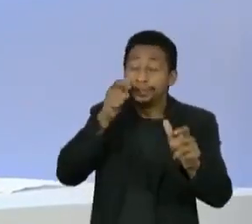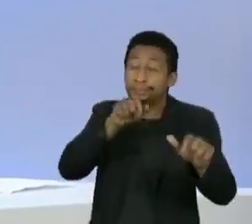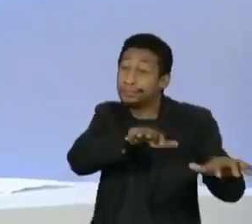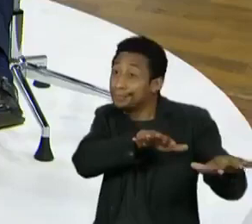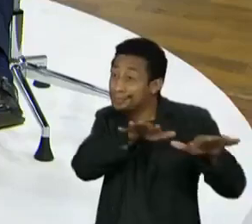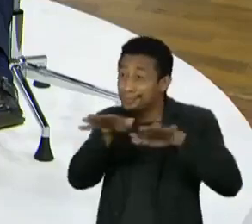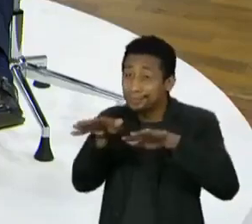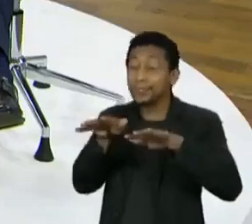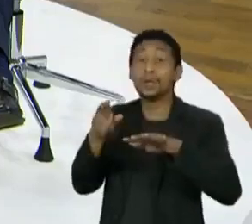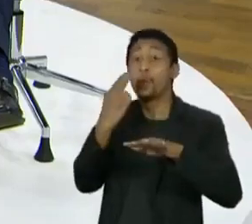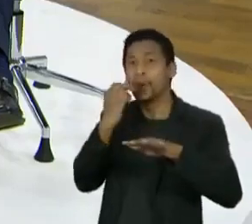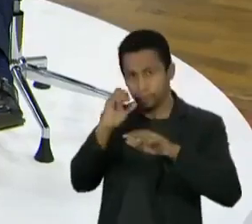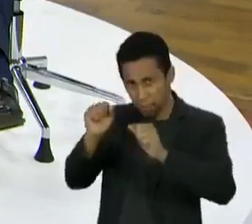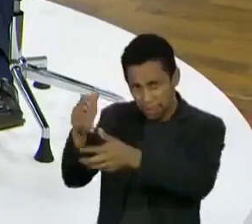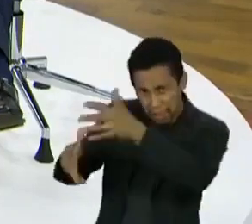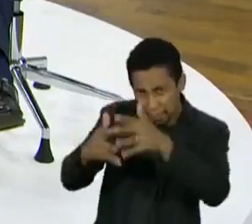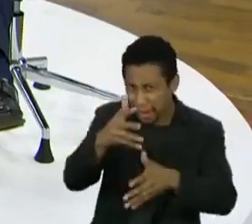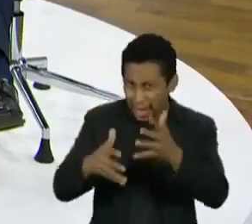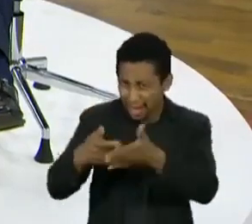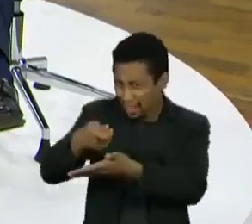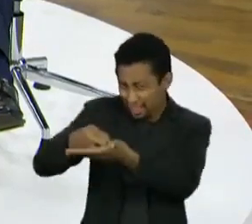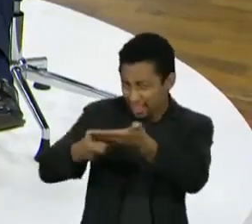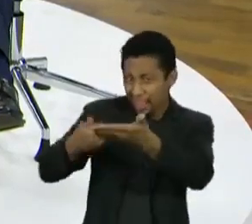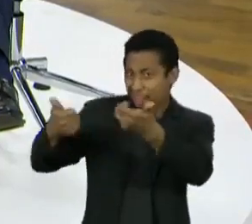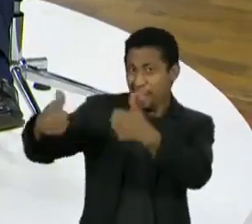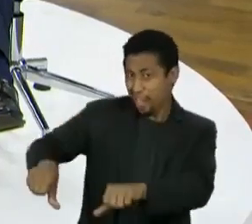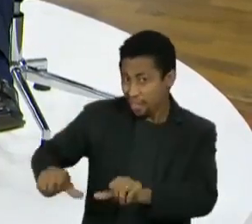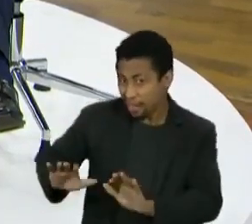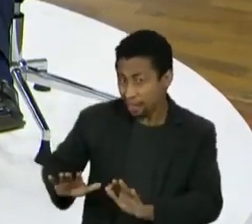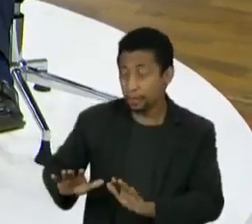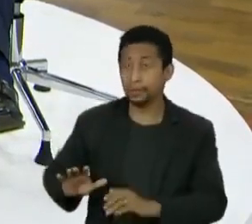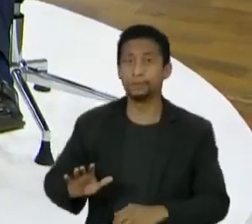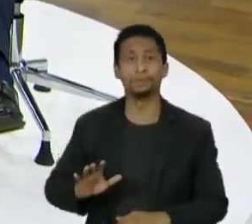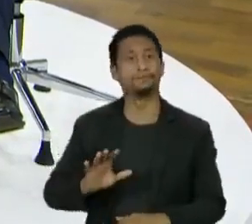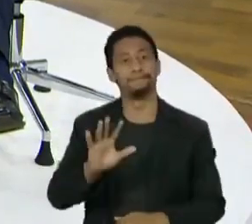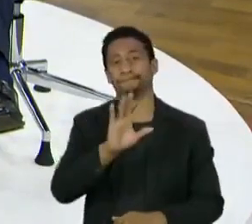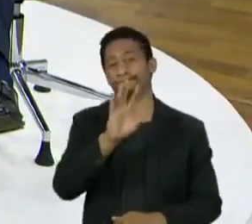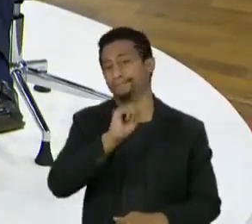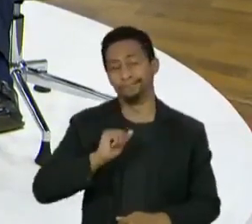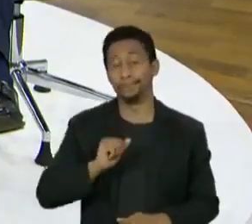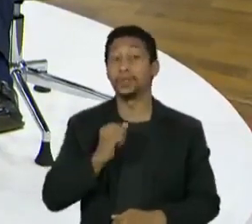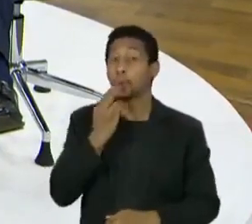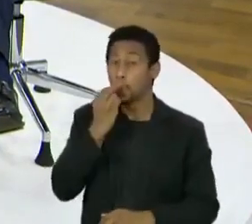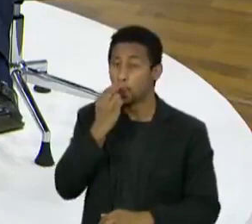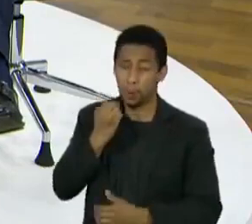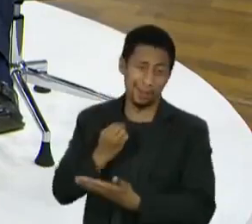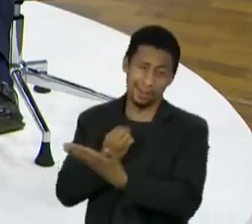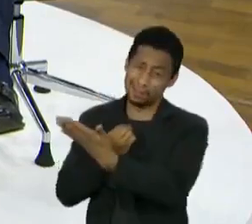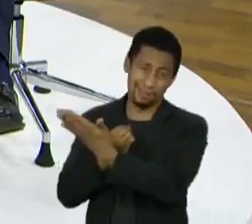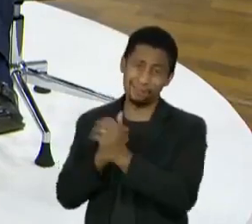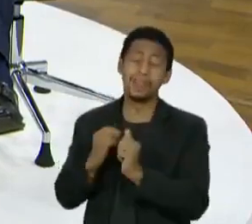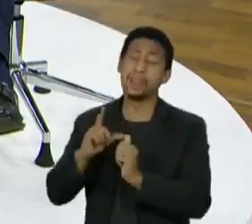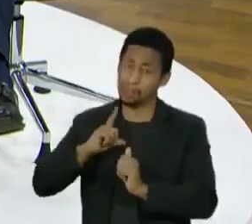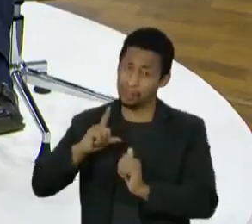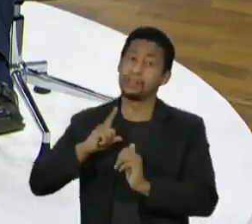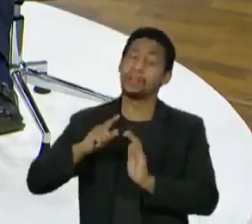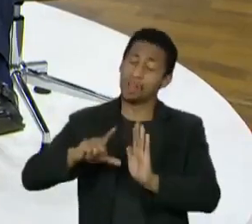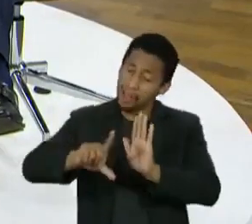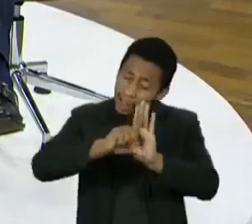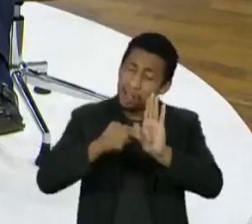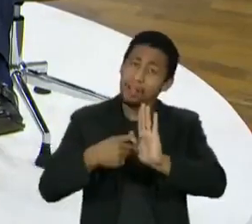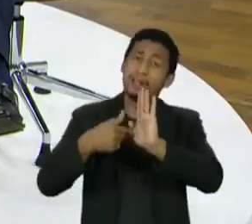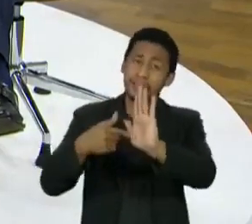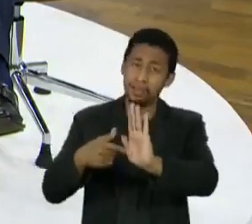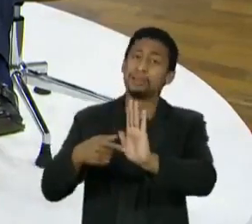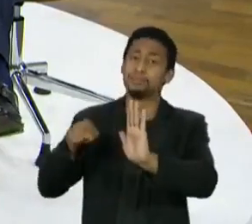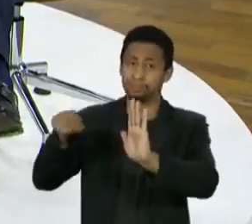pizza? Não, eu acredito que existem mecanismos para você superar uma eventual inércia do Augusto Aras, que é a ação penal privada subsidiária da